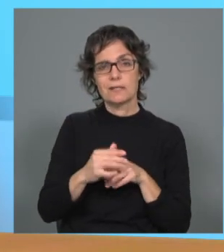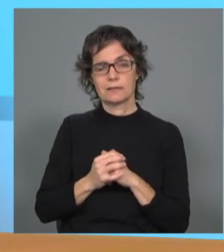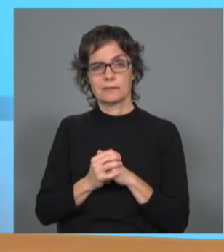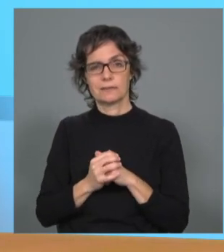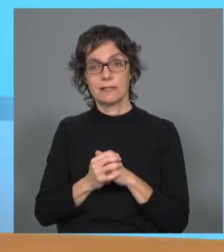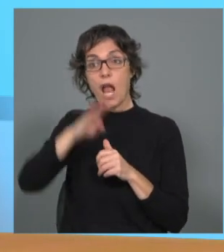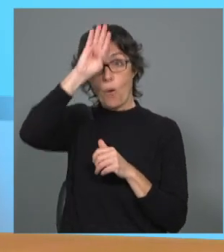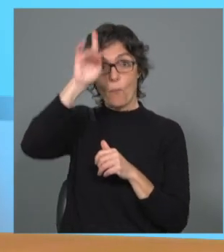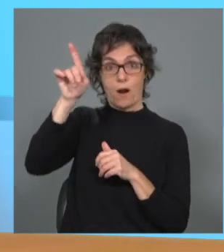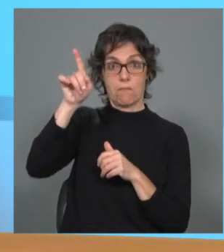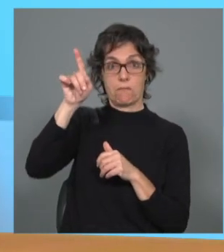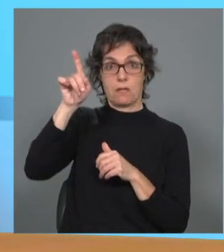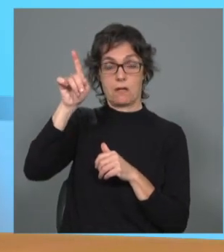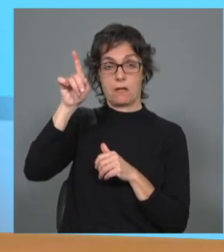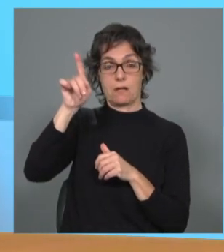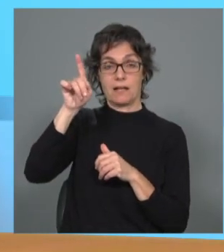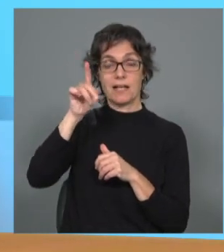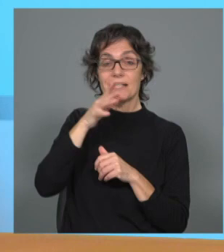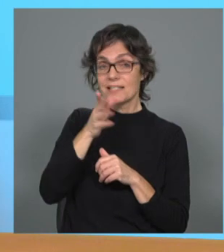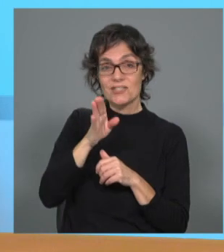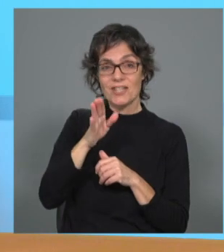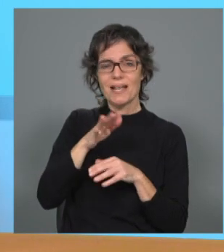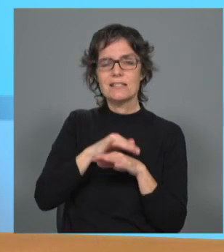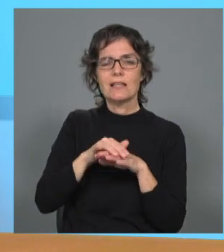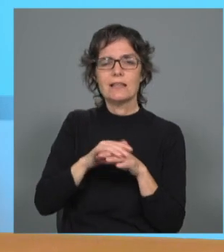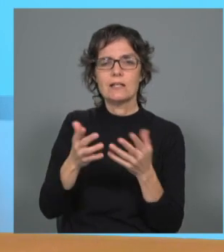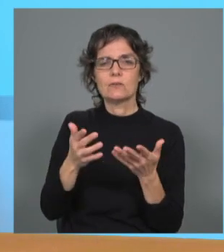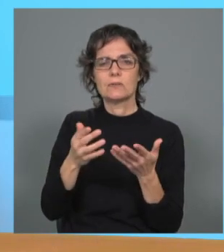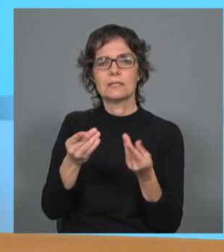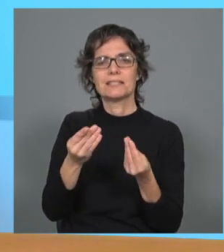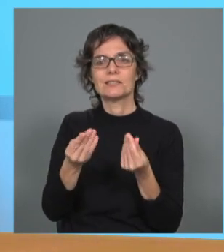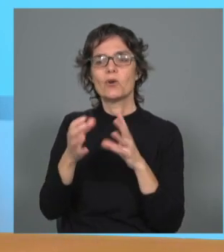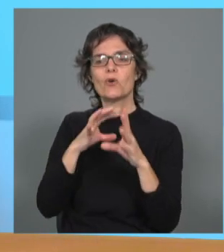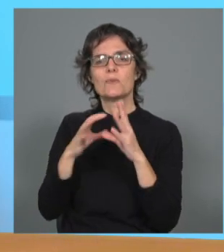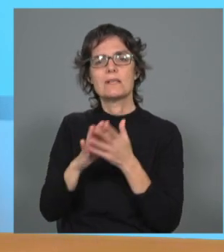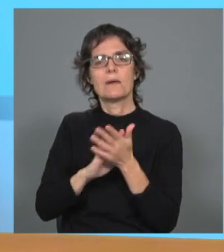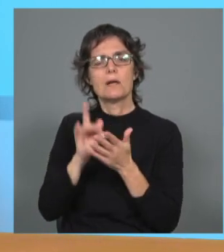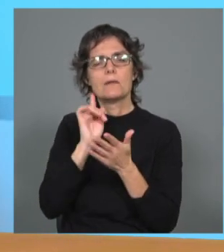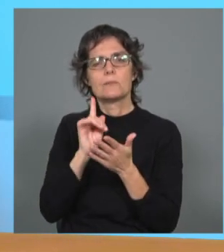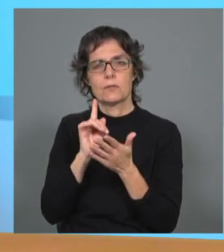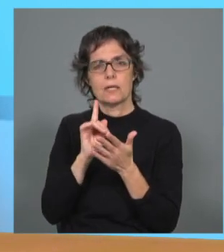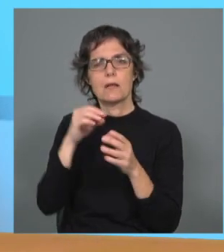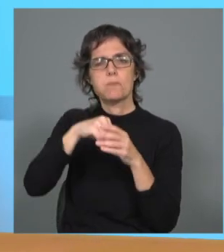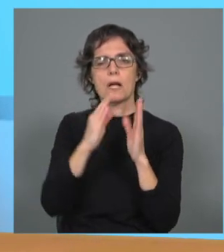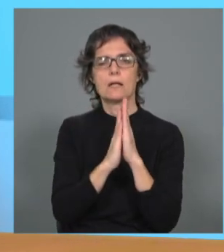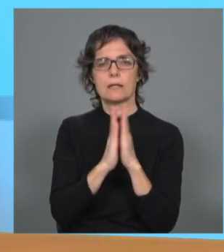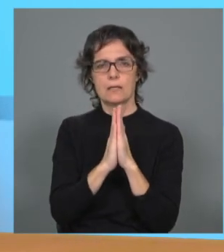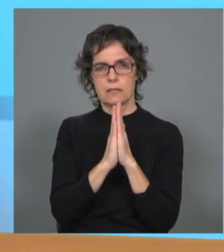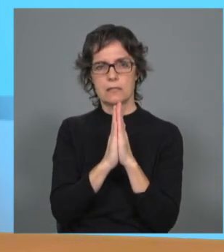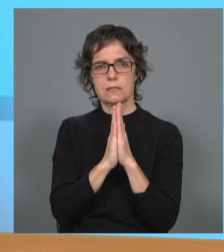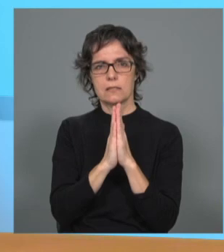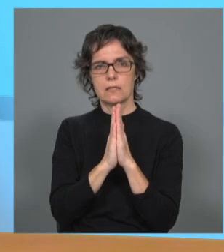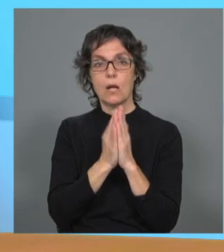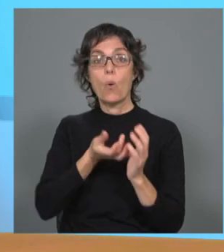Papa Francisco aponta a ternura como grande canal de comunicação em Igreja. Ternura que é o amor que se